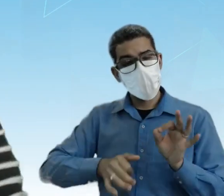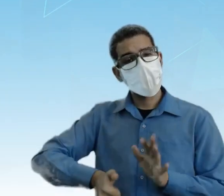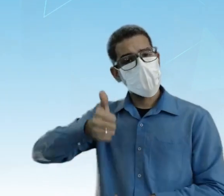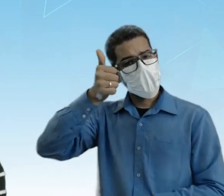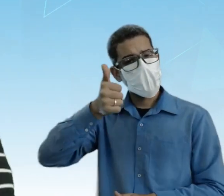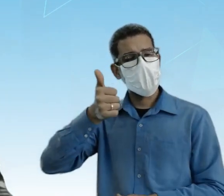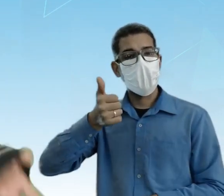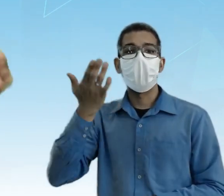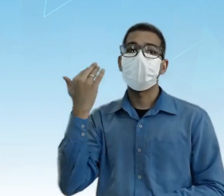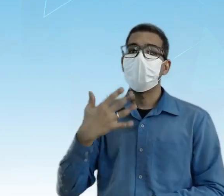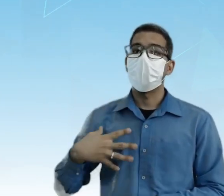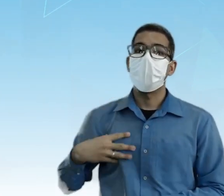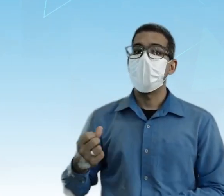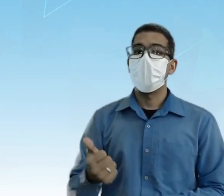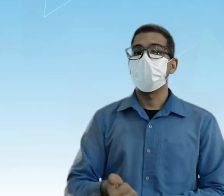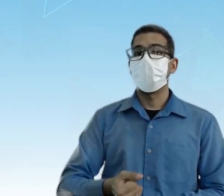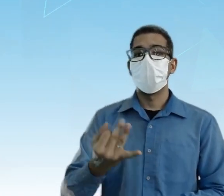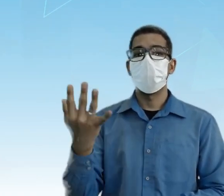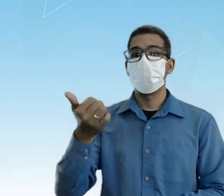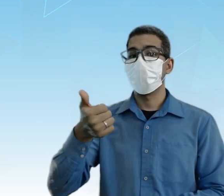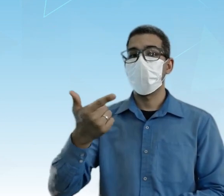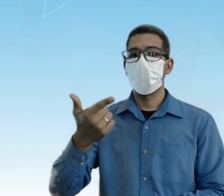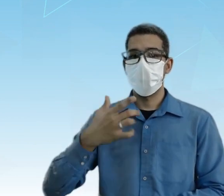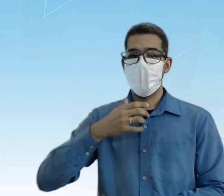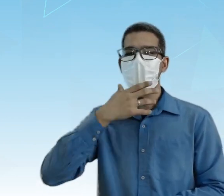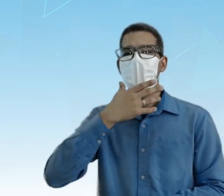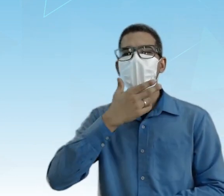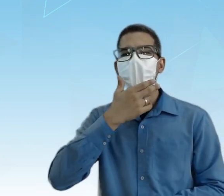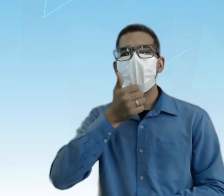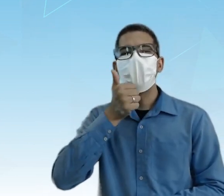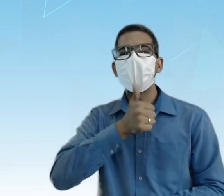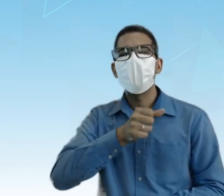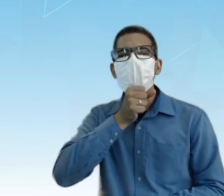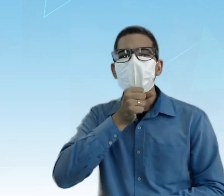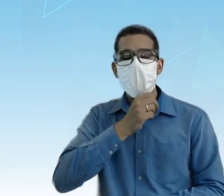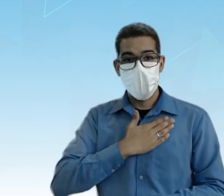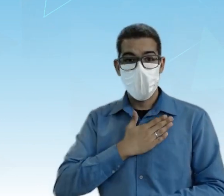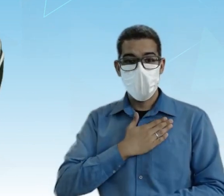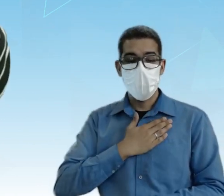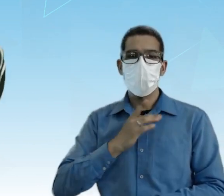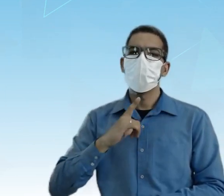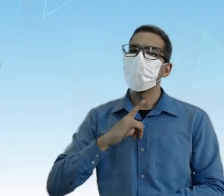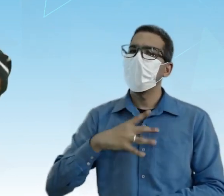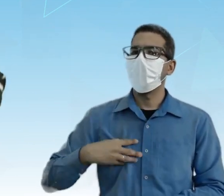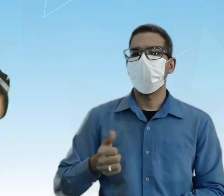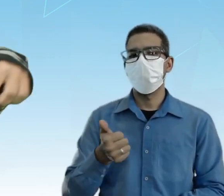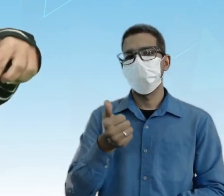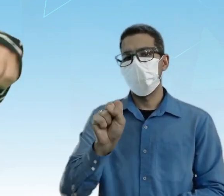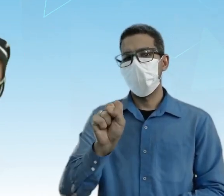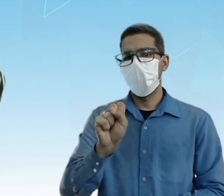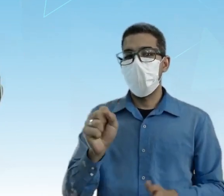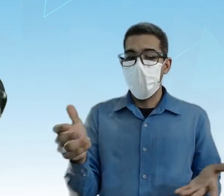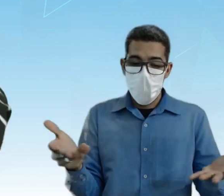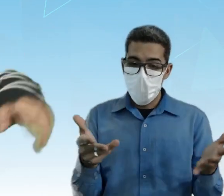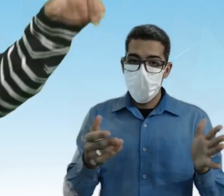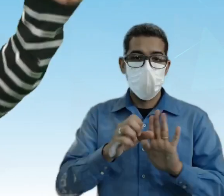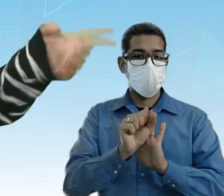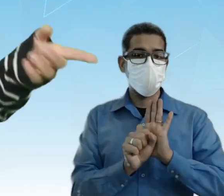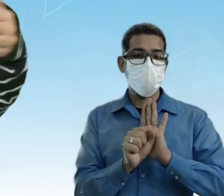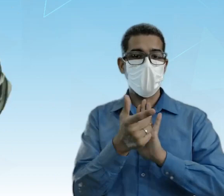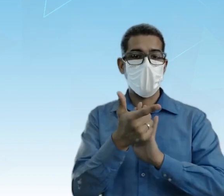filhos, né? Minha avó teve 18, né? Então, isso é complicado hoje em dia, em pleno século